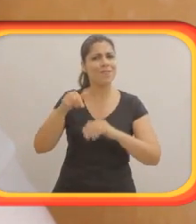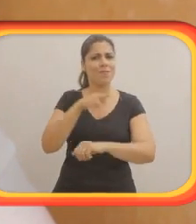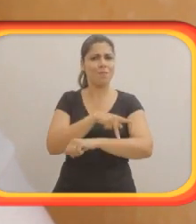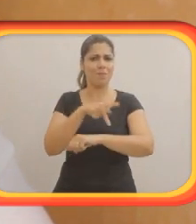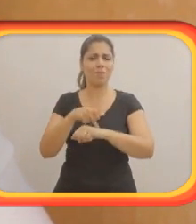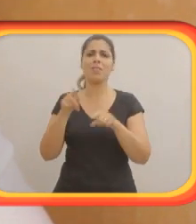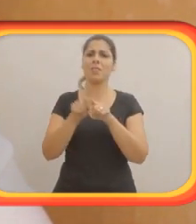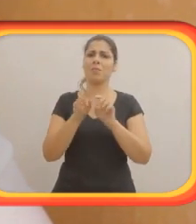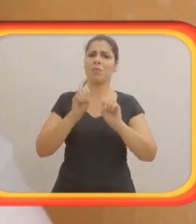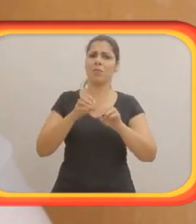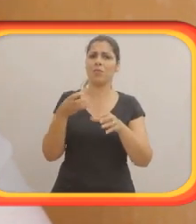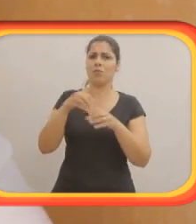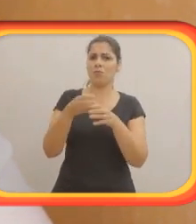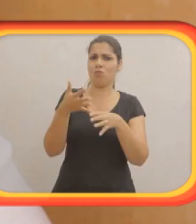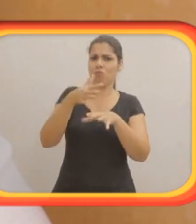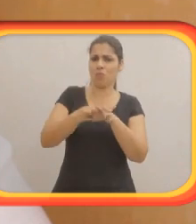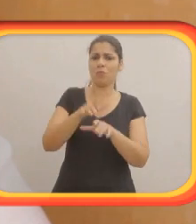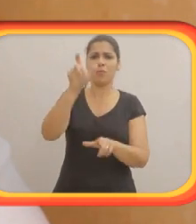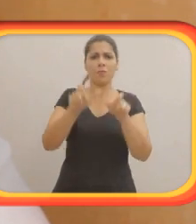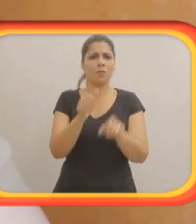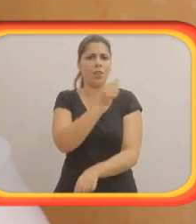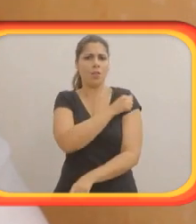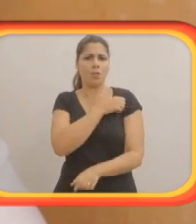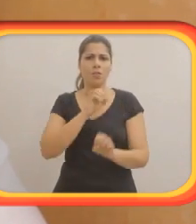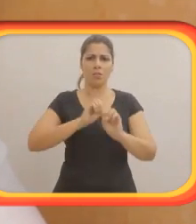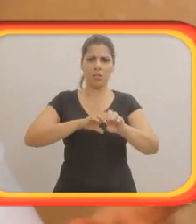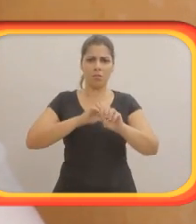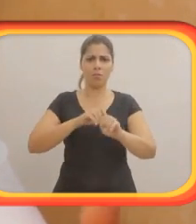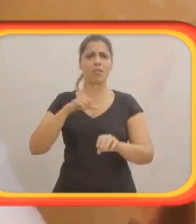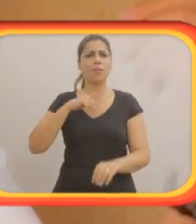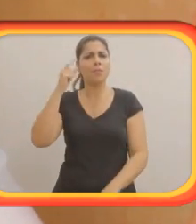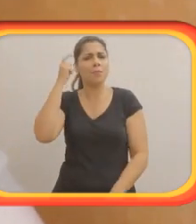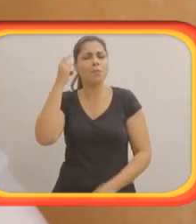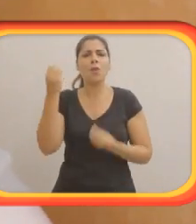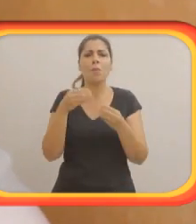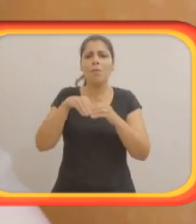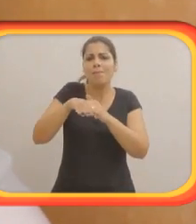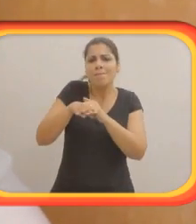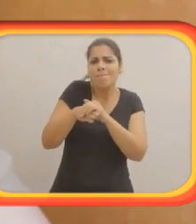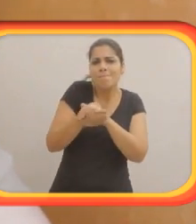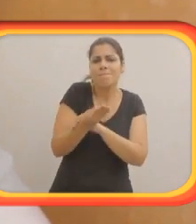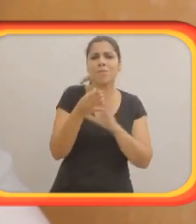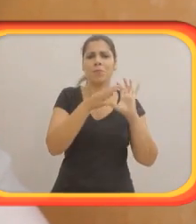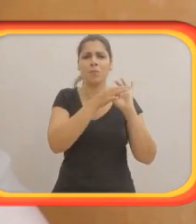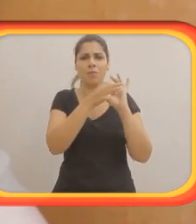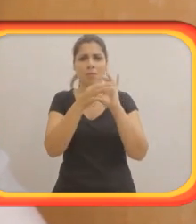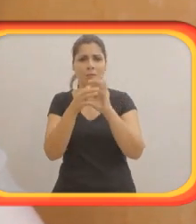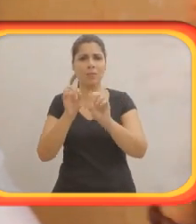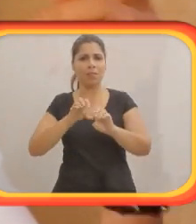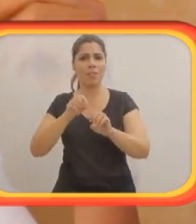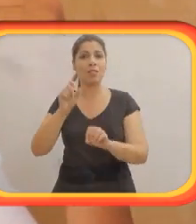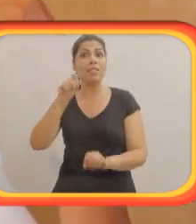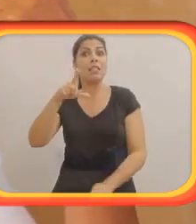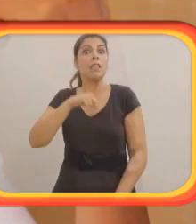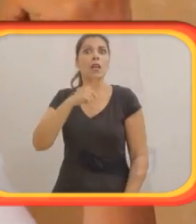prática pedagógica também em educação inclusiva, que para esses alunos da licenciatura,